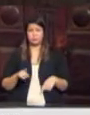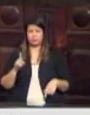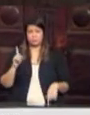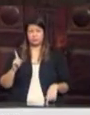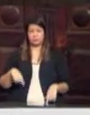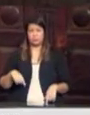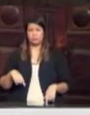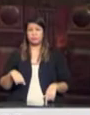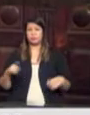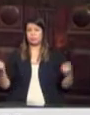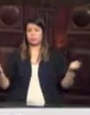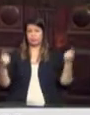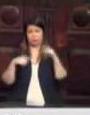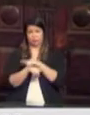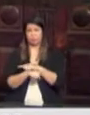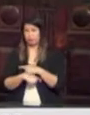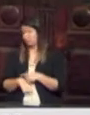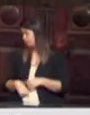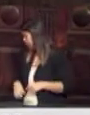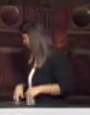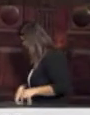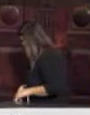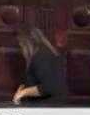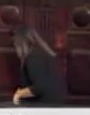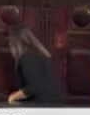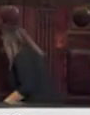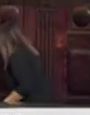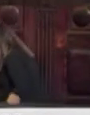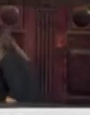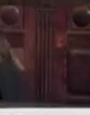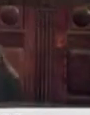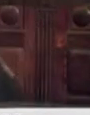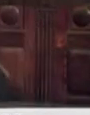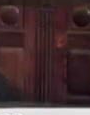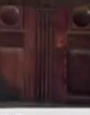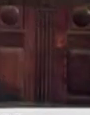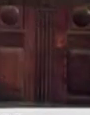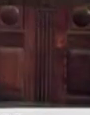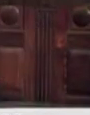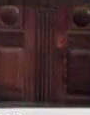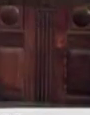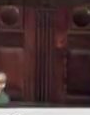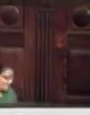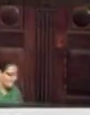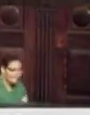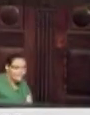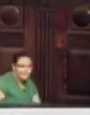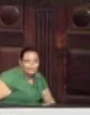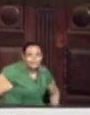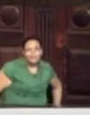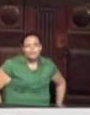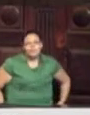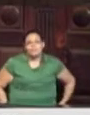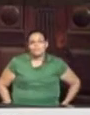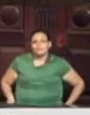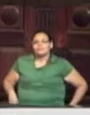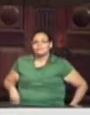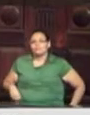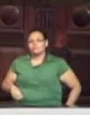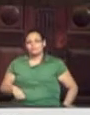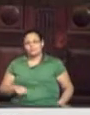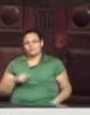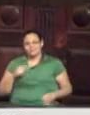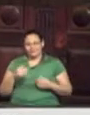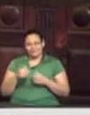exatamente aquilo que eu gostaria de ter recebido. E produzimos, através